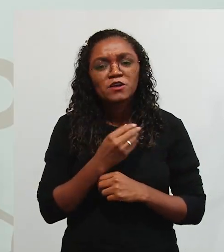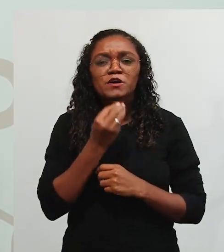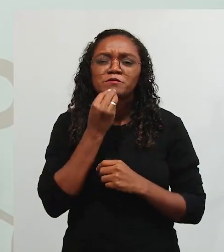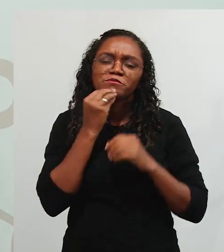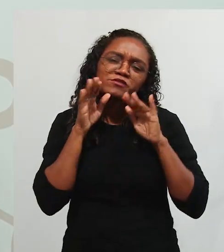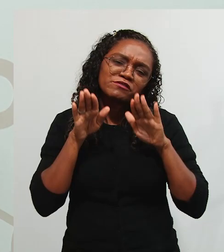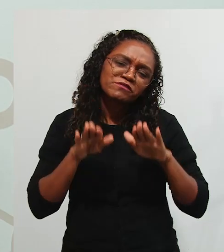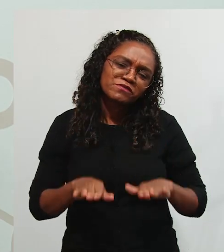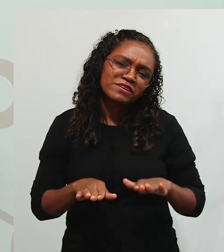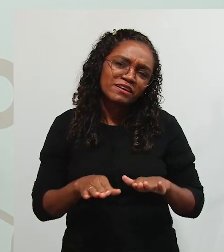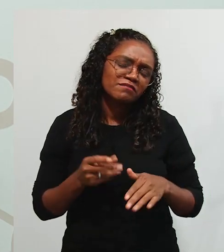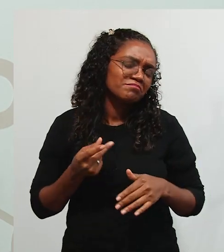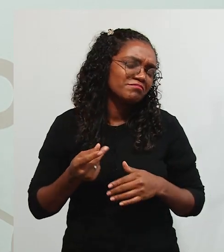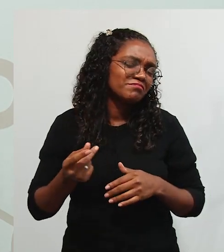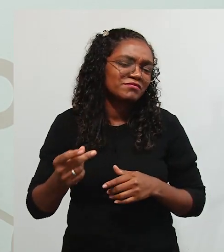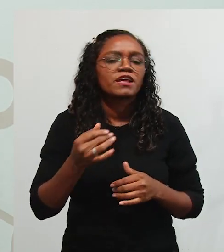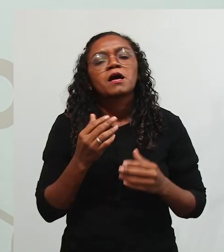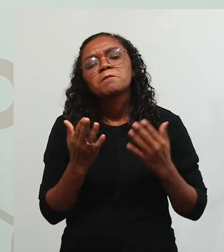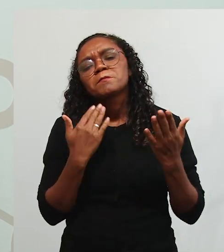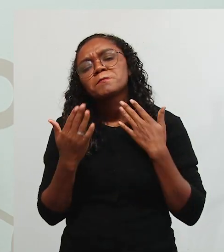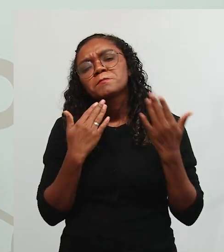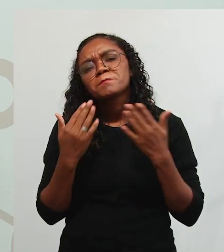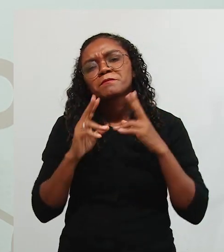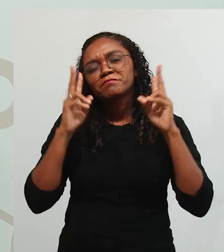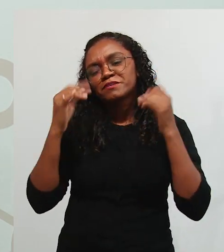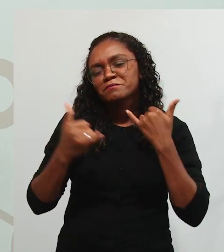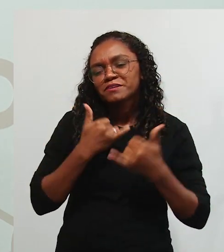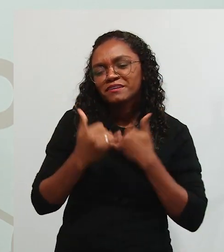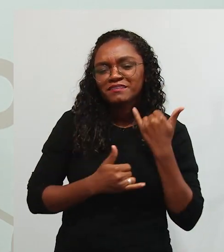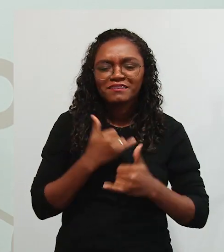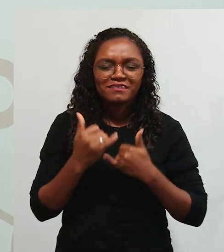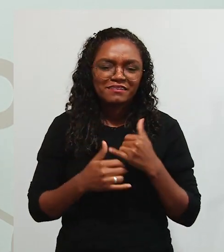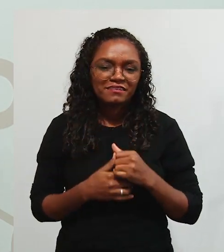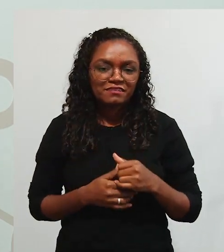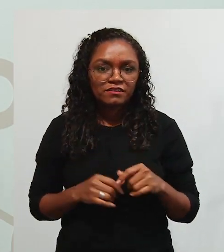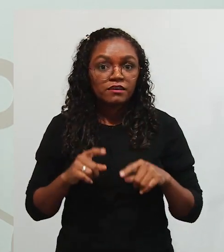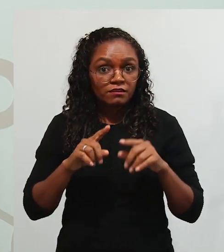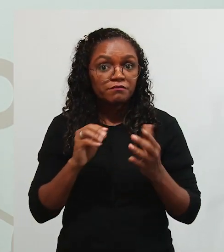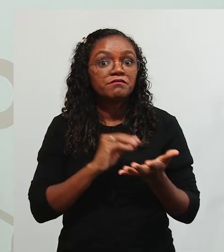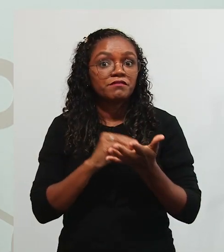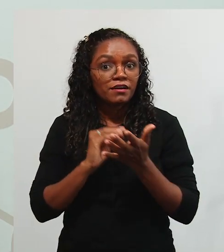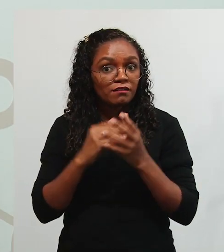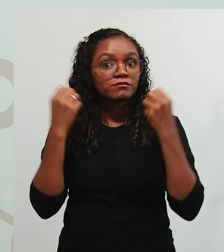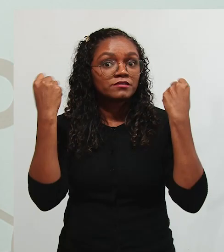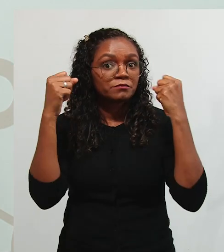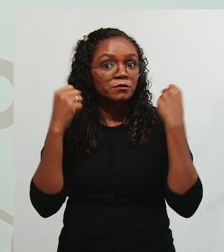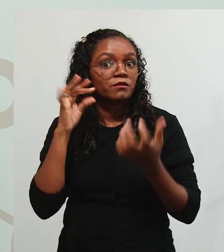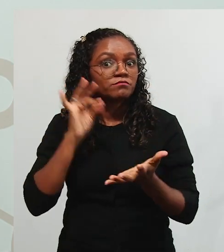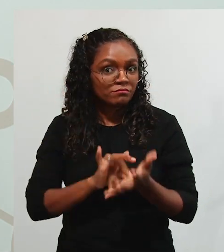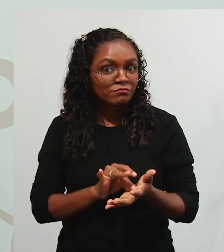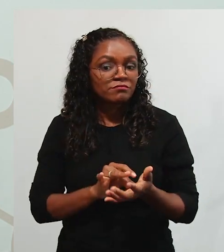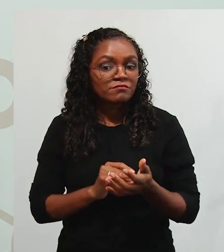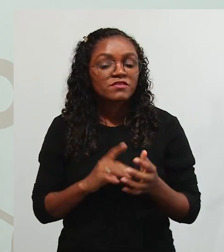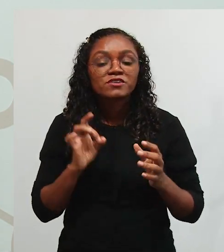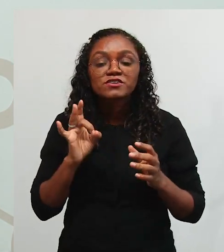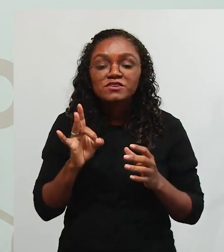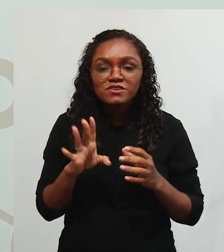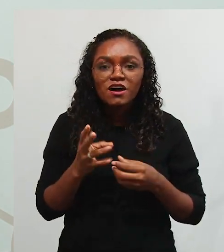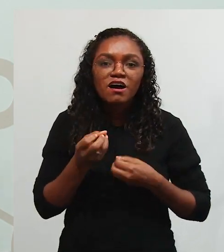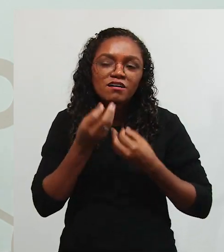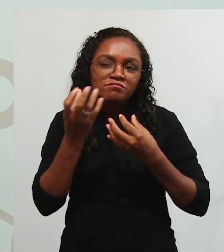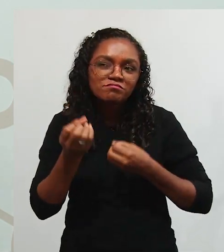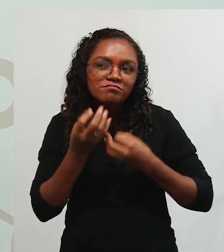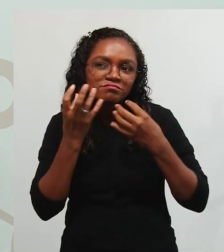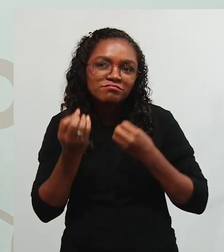ficar aqui ad eterno conversando sobre brincadeira, sobre jogo. E olha que a gente nem entrou nos esportes oficialmente, né? A gente tá só